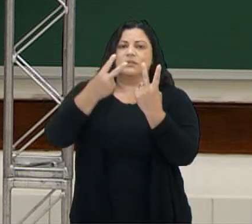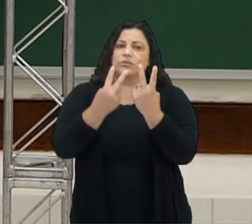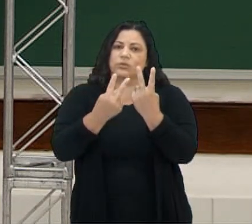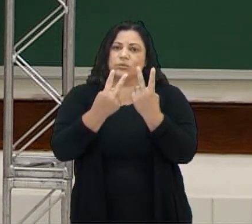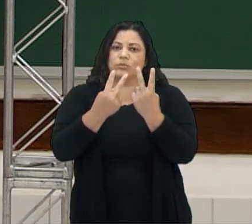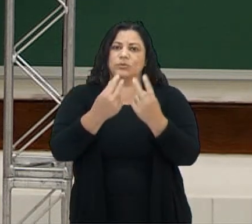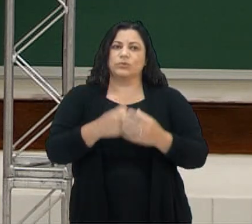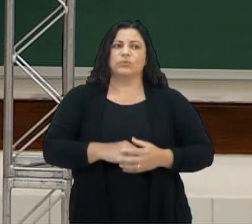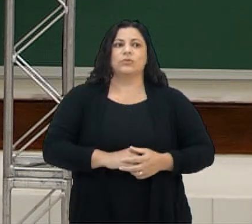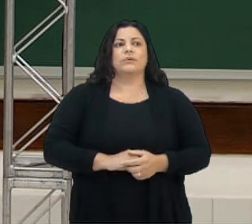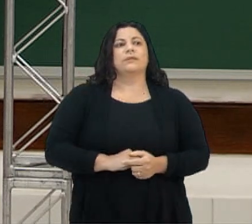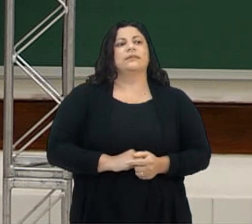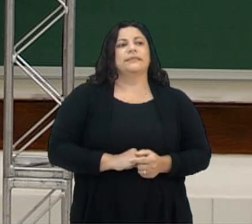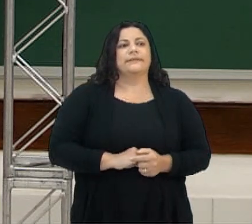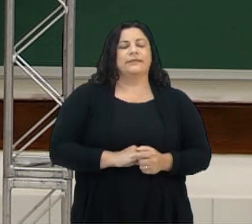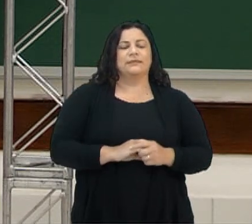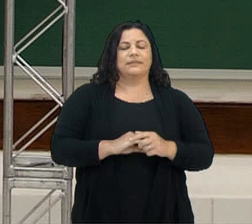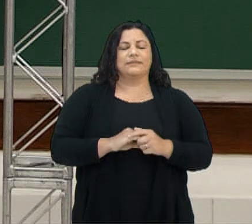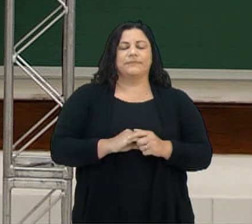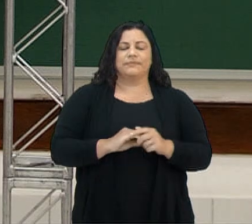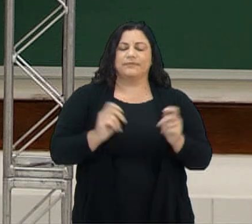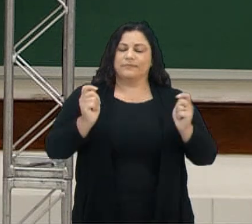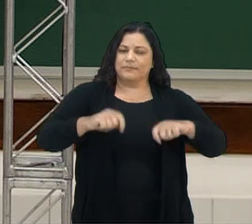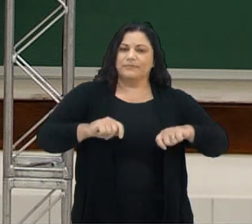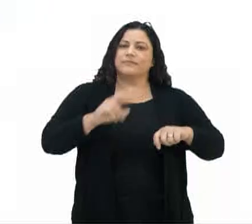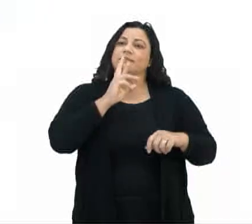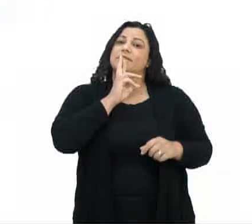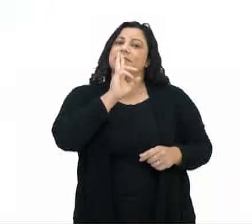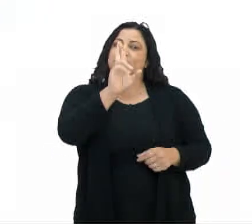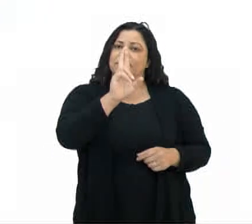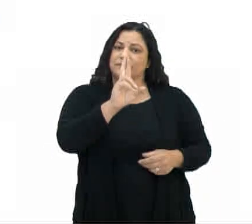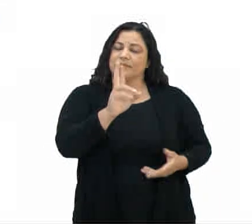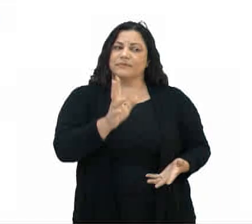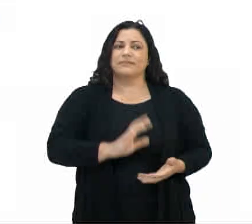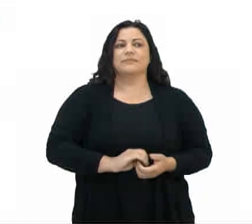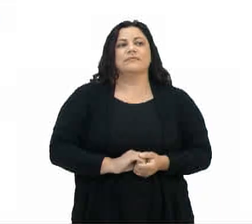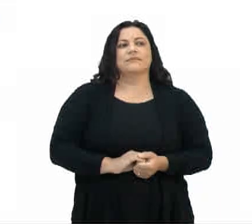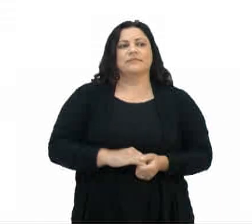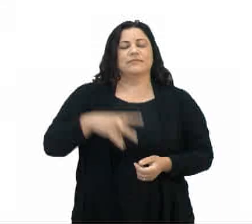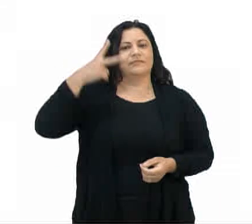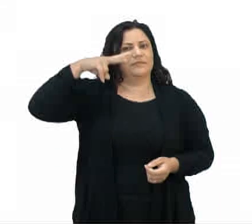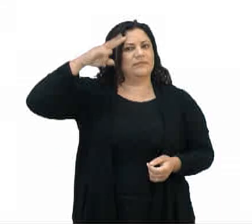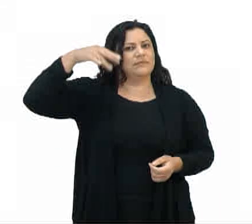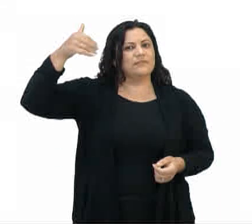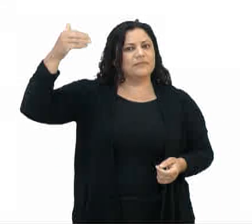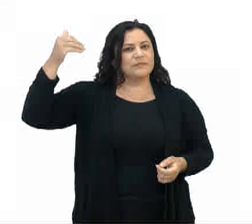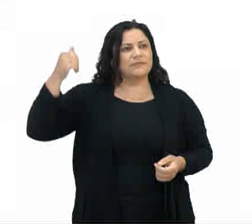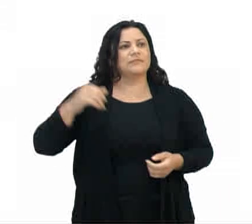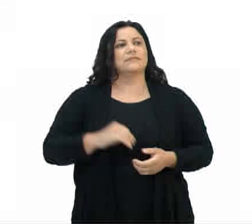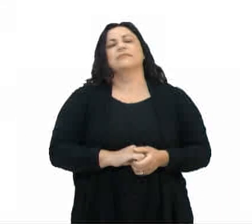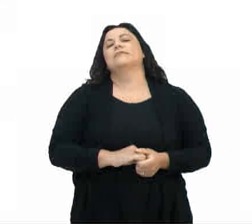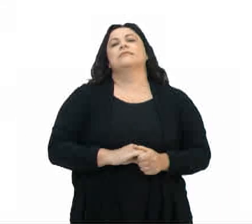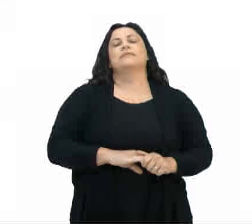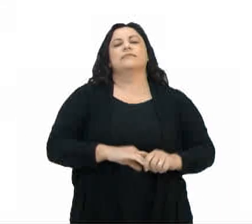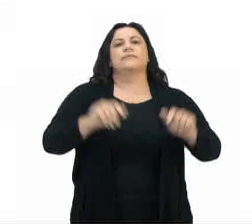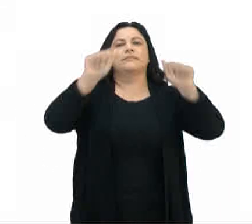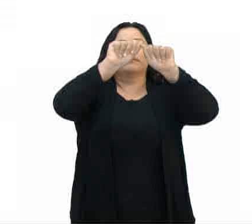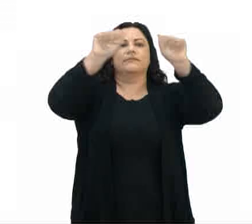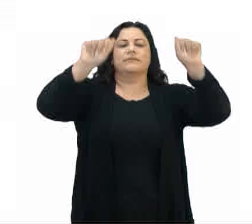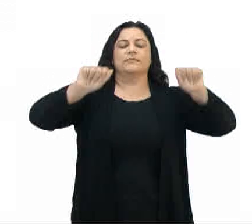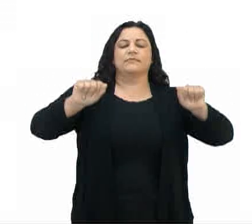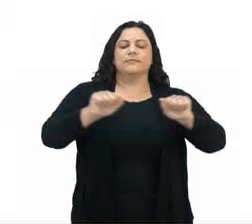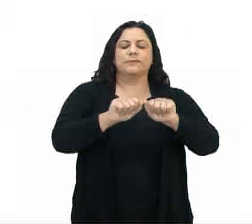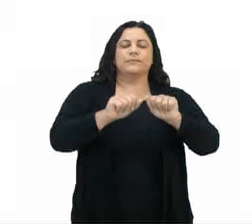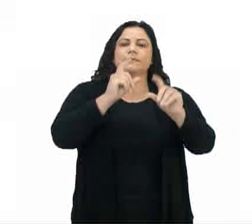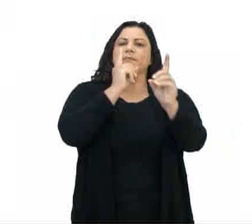Ok? A diagonal desse quadrado mede 6 raiz de 2 metros. Então, recapitulando o que nós fizemos, através da área encontramos o